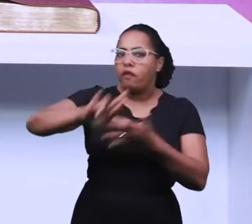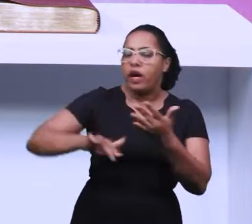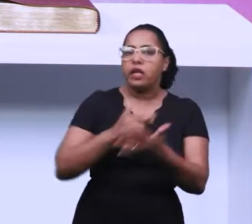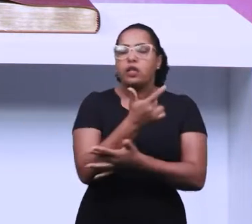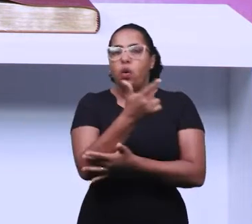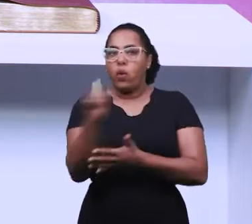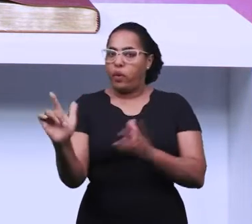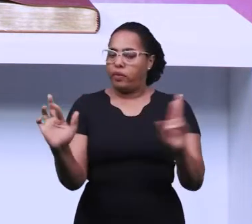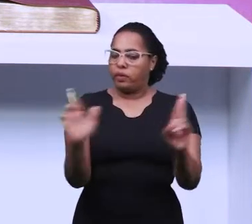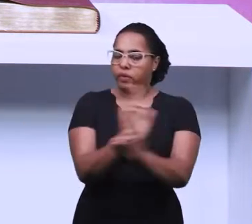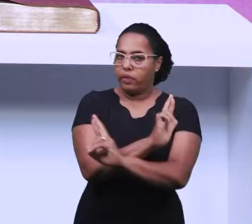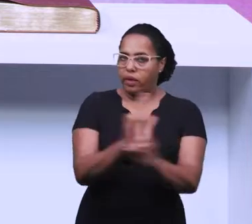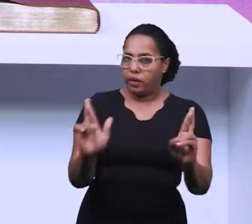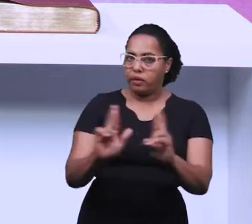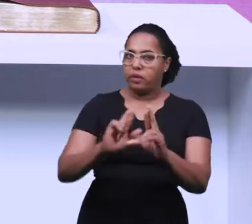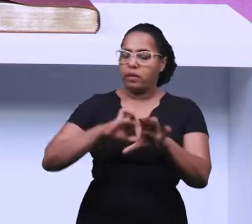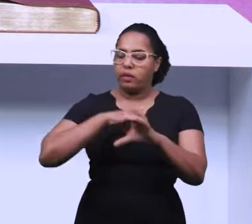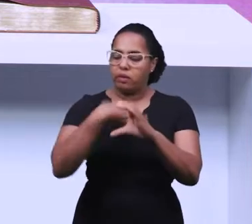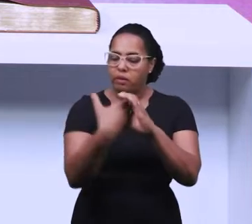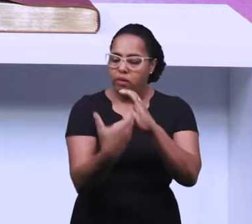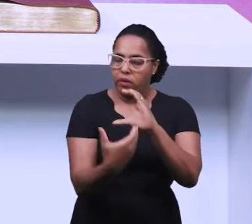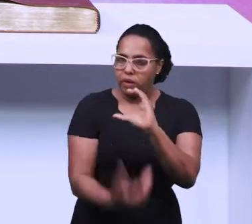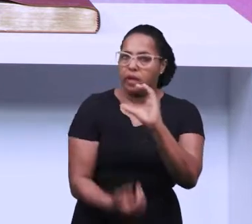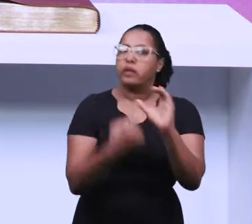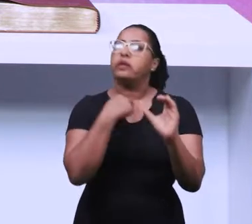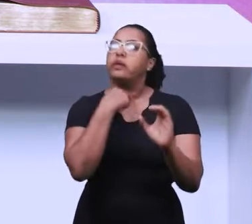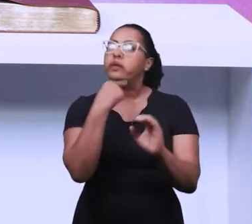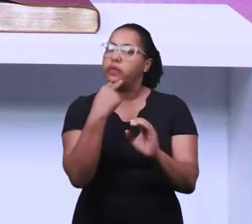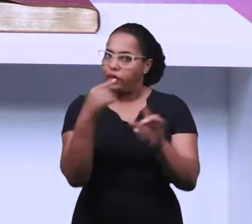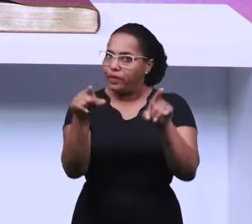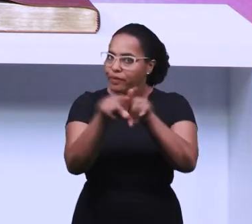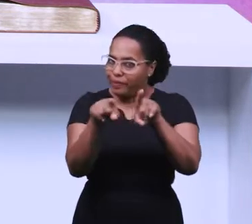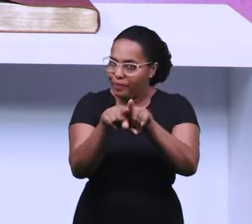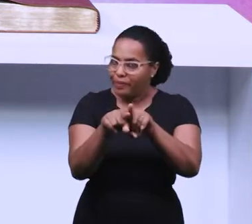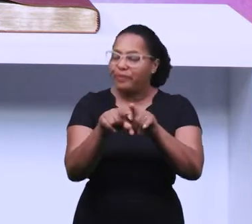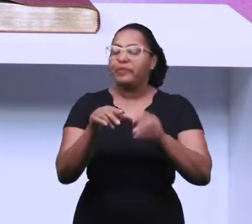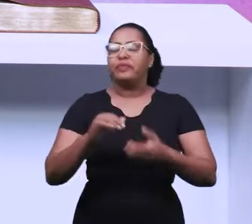outras mudanças relacionadas à característica da voz.